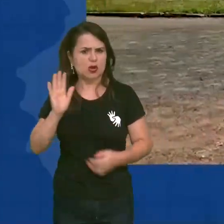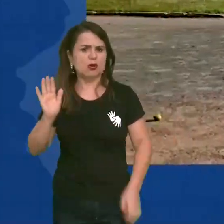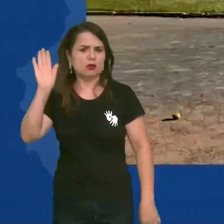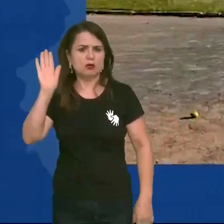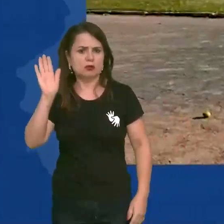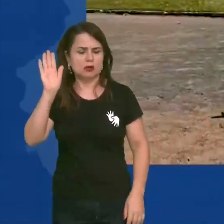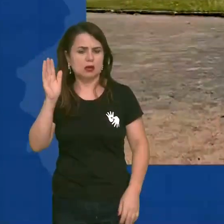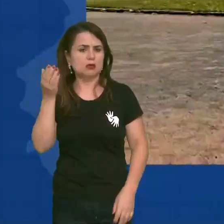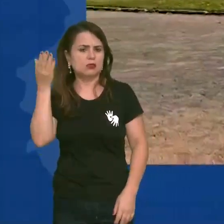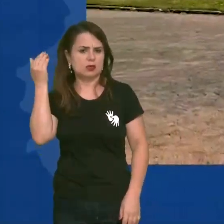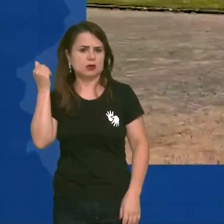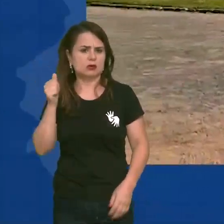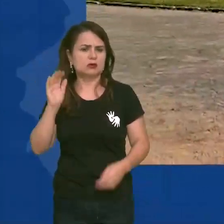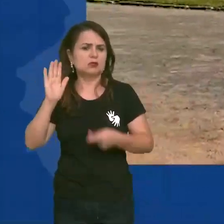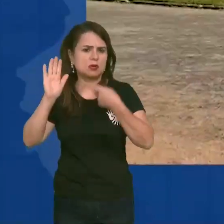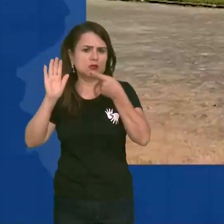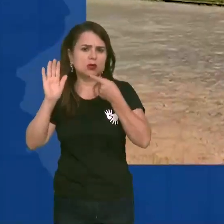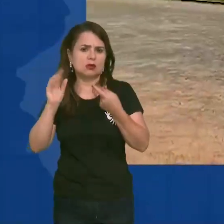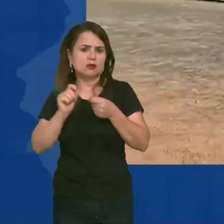promessa